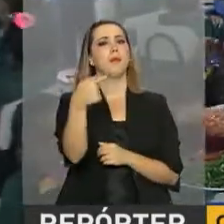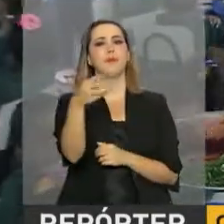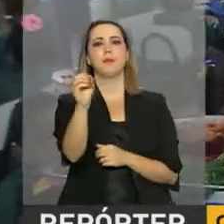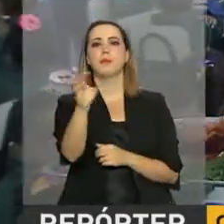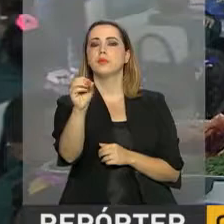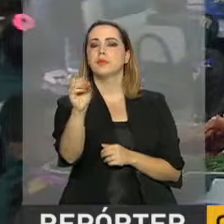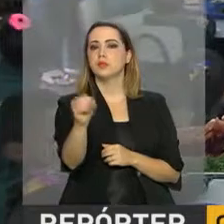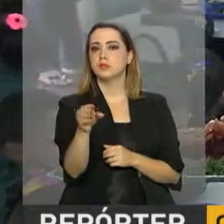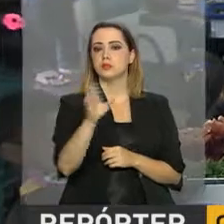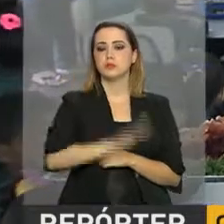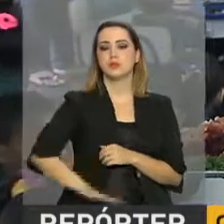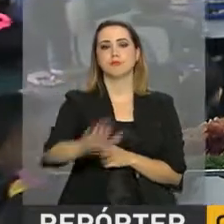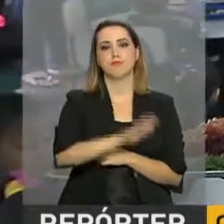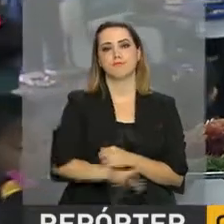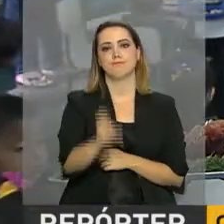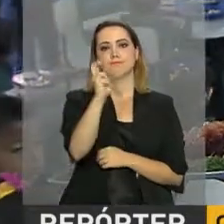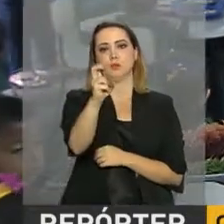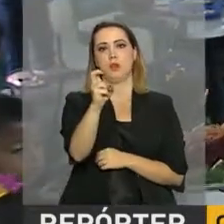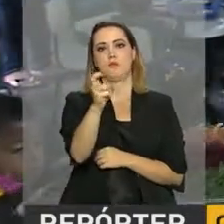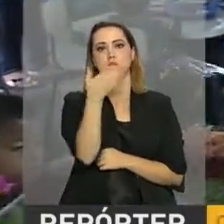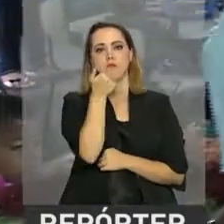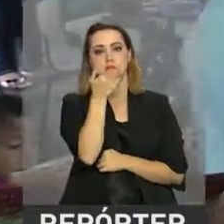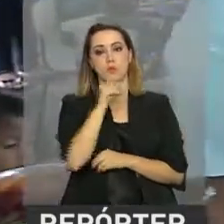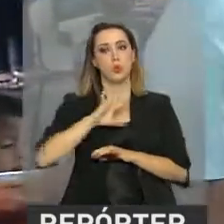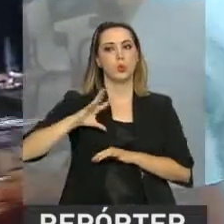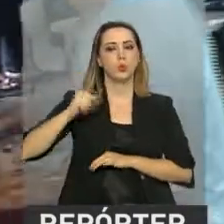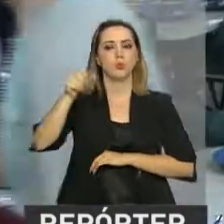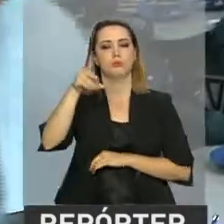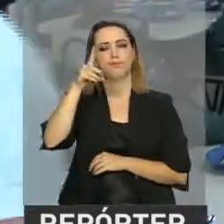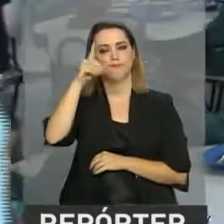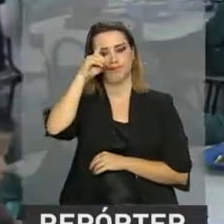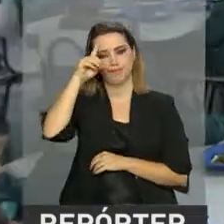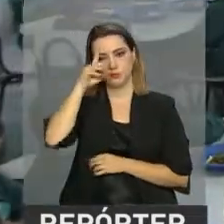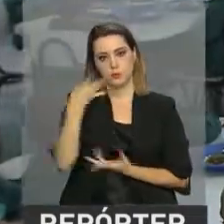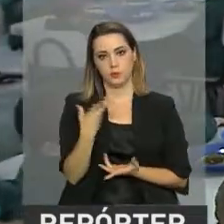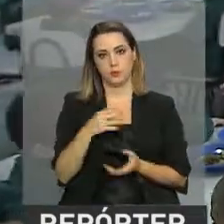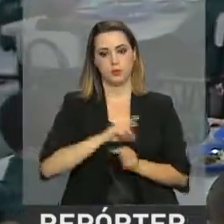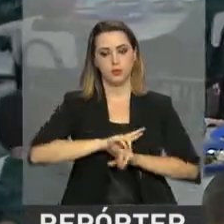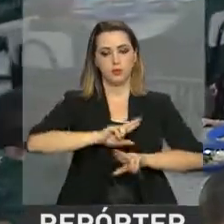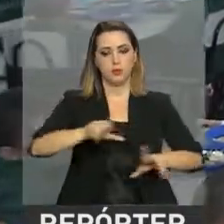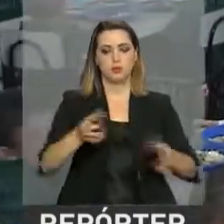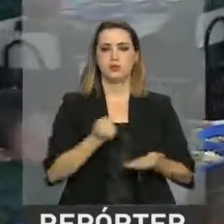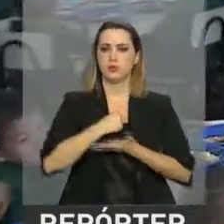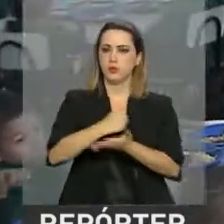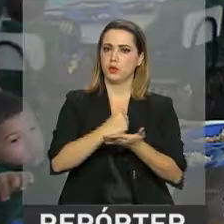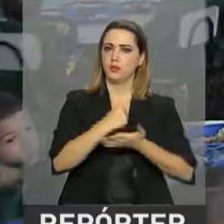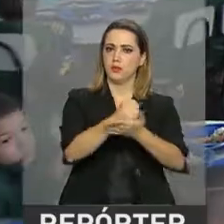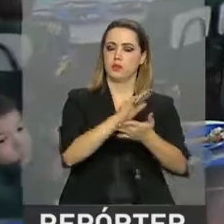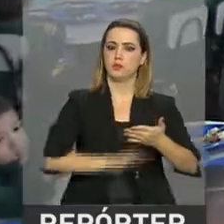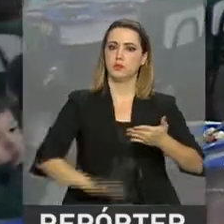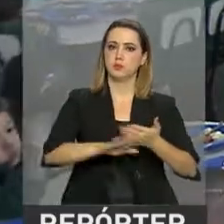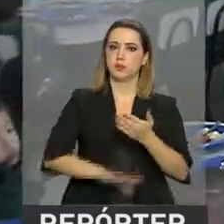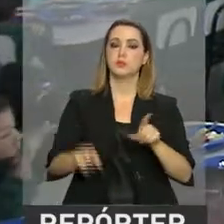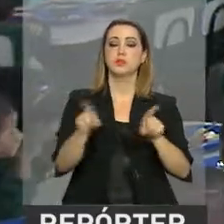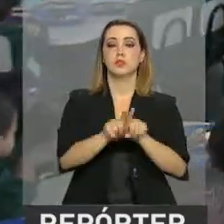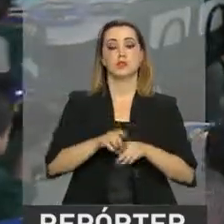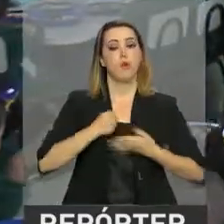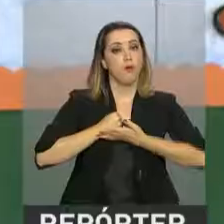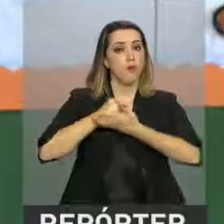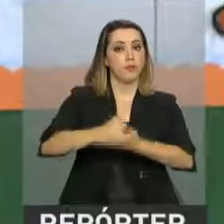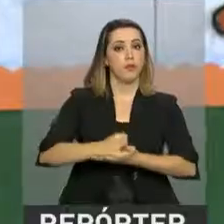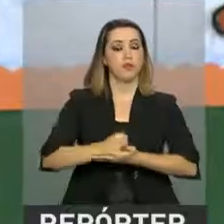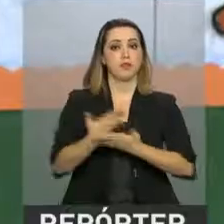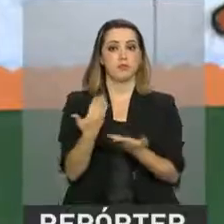fazem 5 refeições todos os dias. Grande parte do que é servido para os pequenos vem do banco de